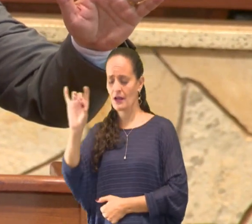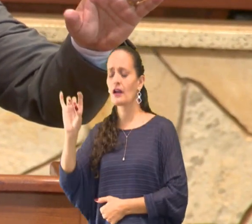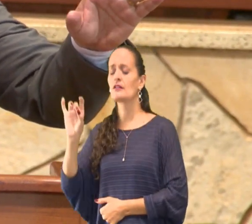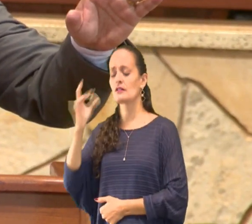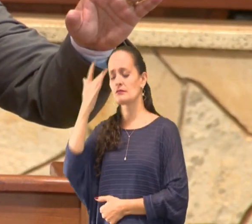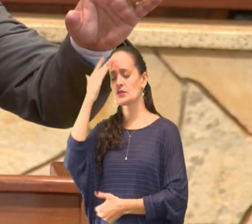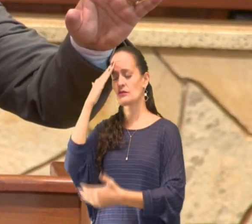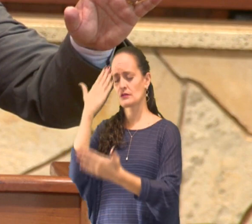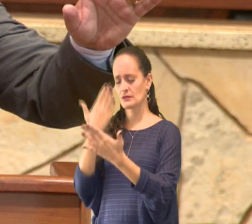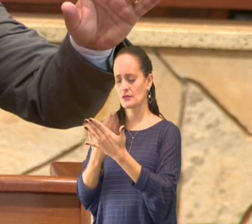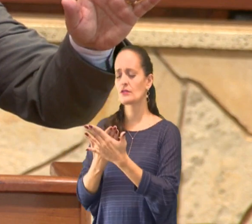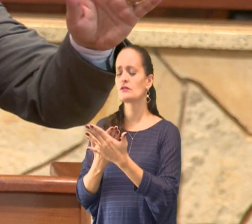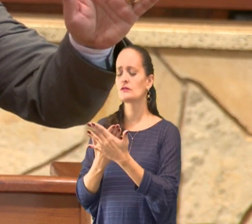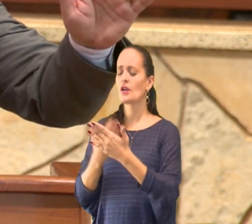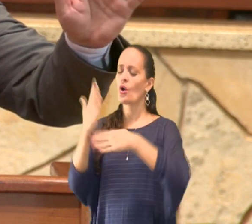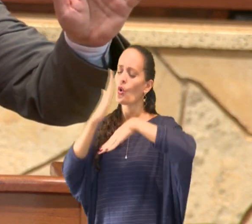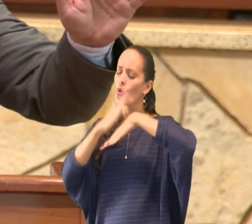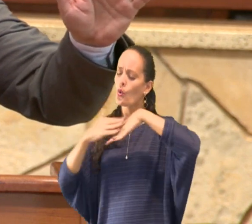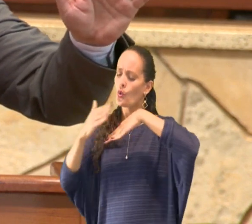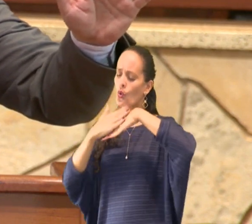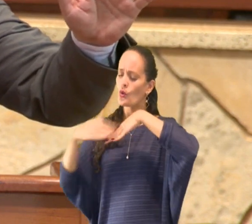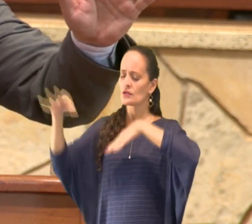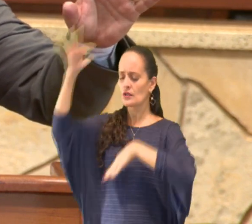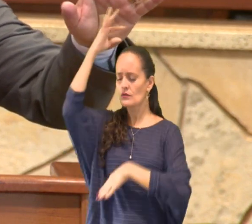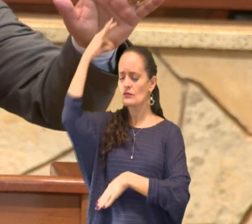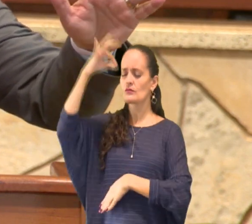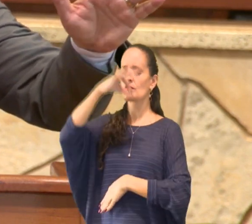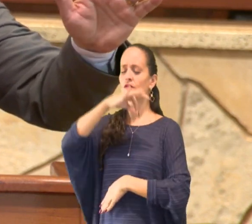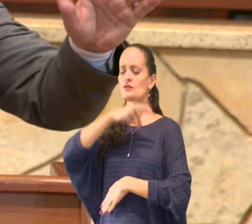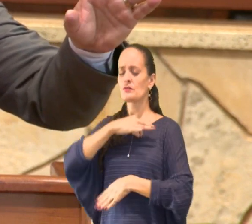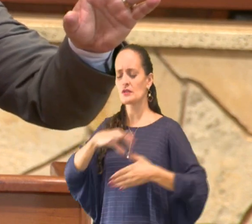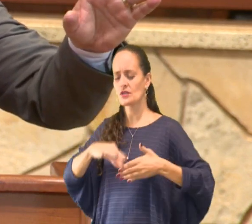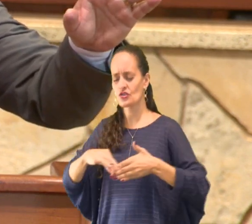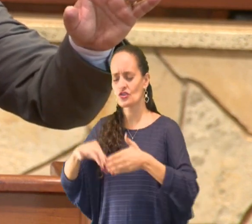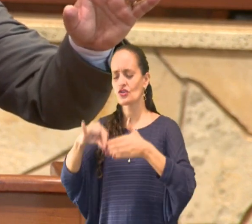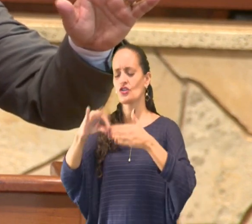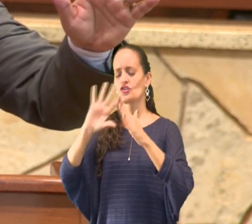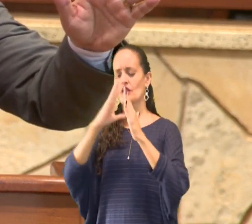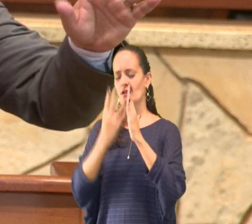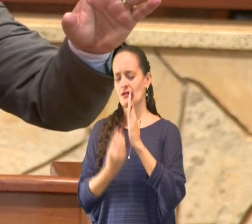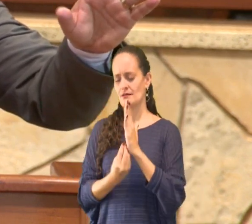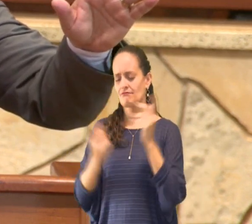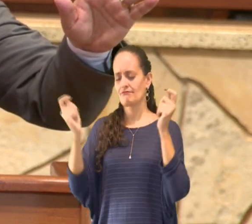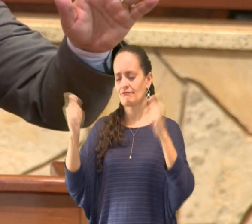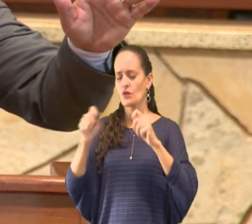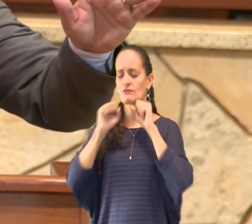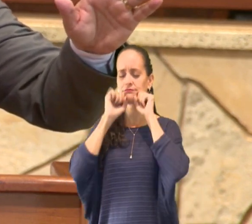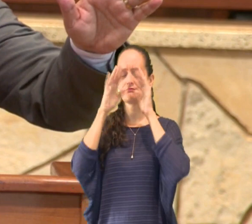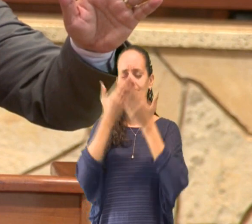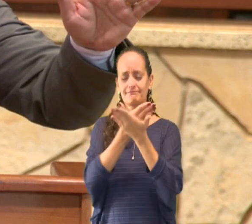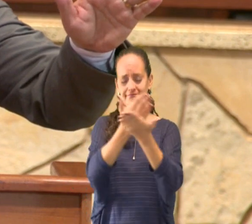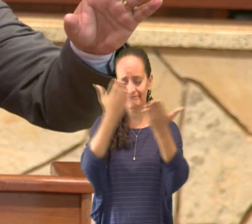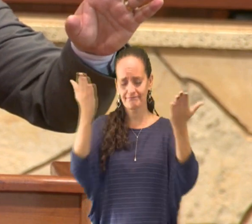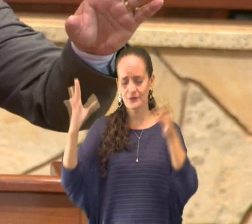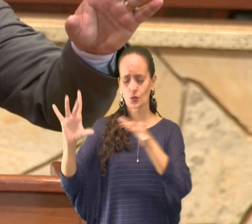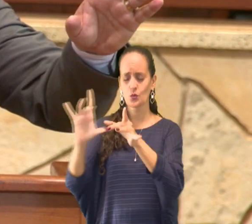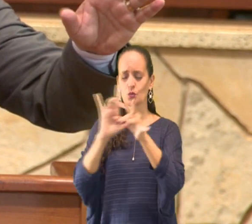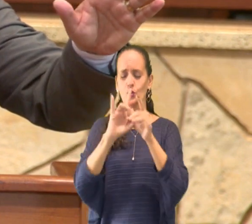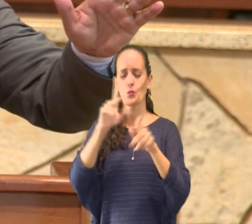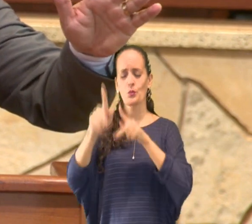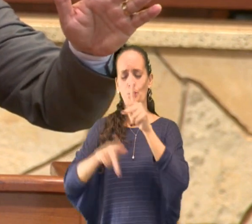que creem, e as consolações do Espírito Santo, que dirige a igreja do Senhor, esteja sobre este povo, sobre esta